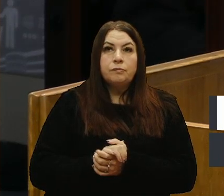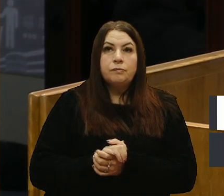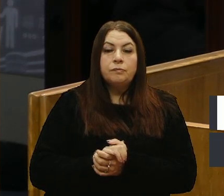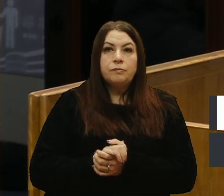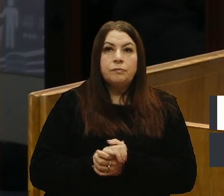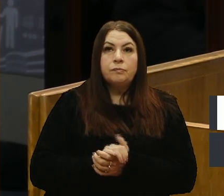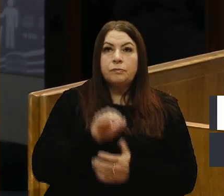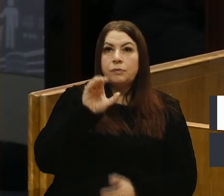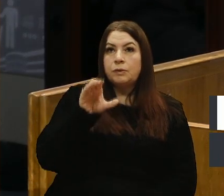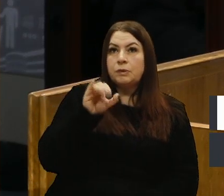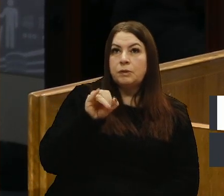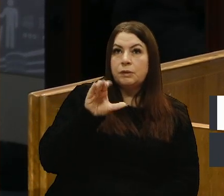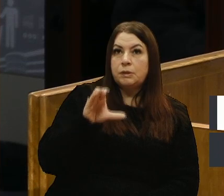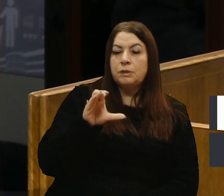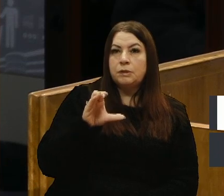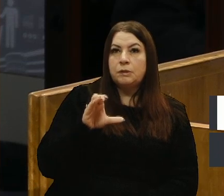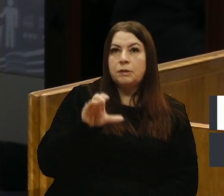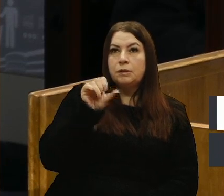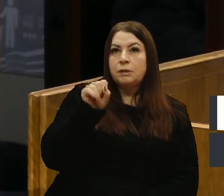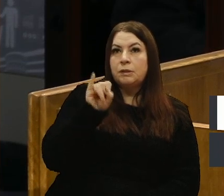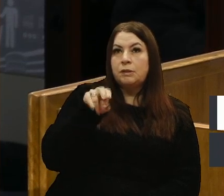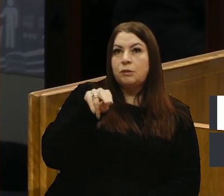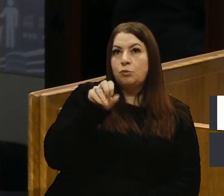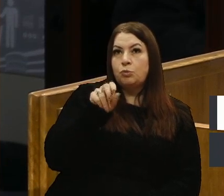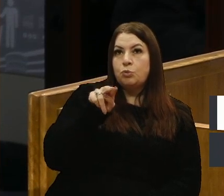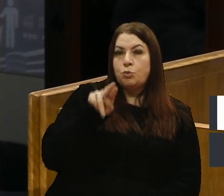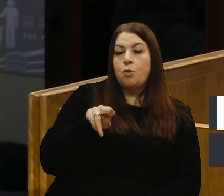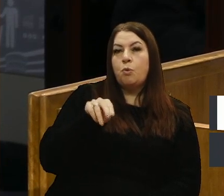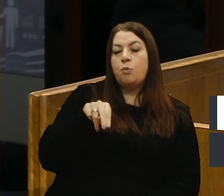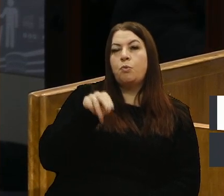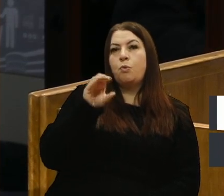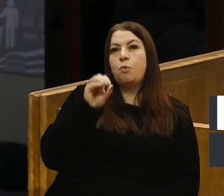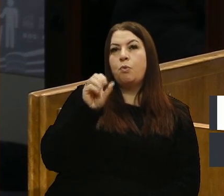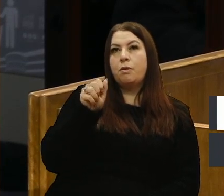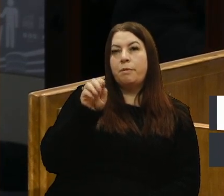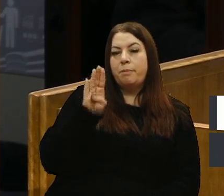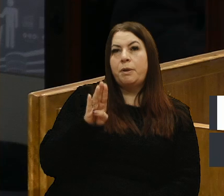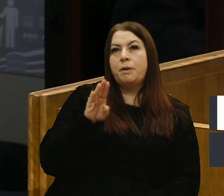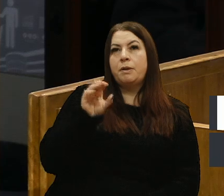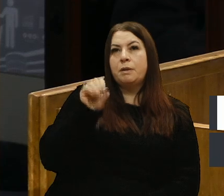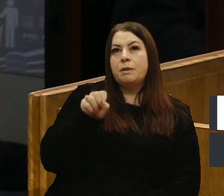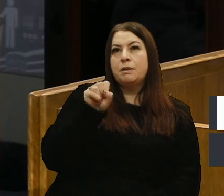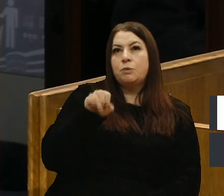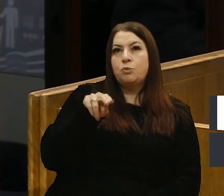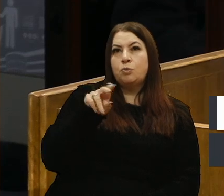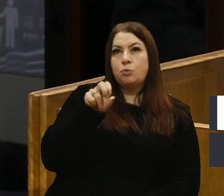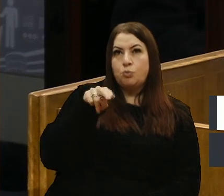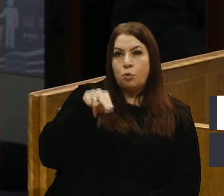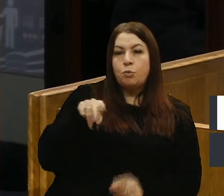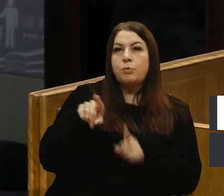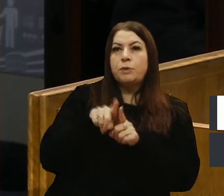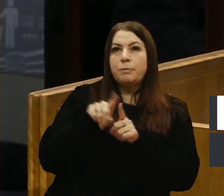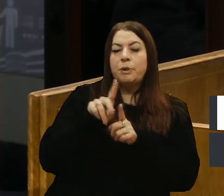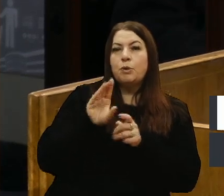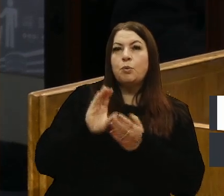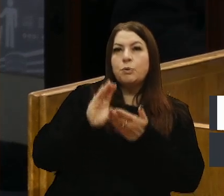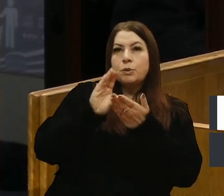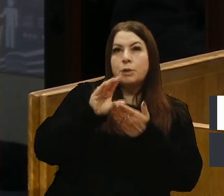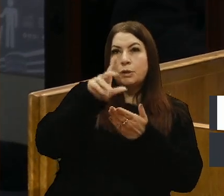a SIC, Sinduscom, SEAC, OAB, UAB e o Conselho Municipal de Planejamento,